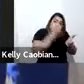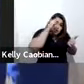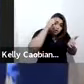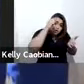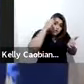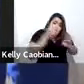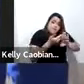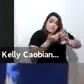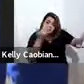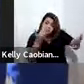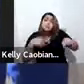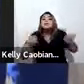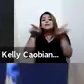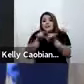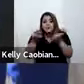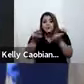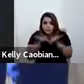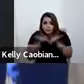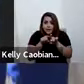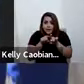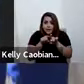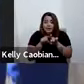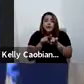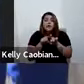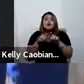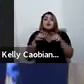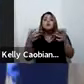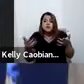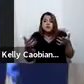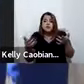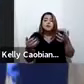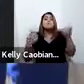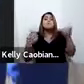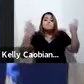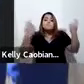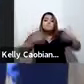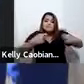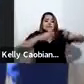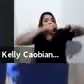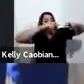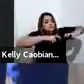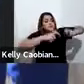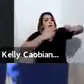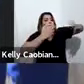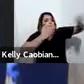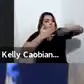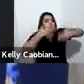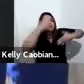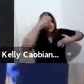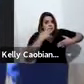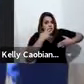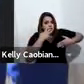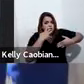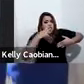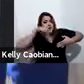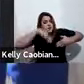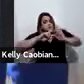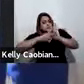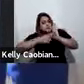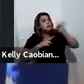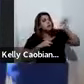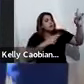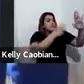a determinação de que realmente houvesse uma negociação séria, que pudesse